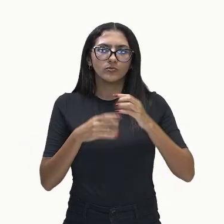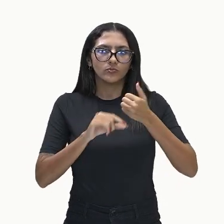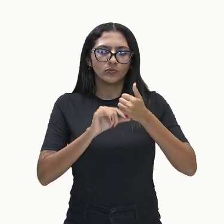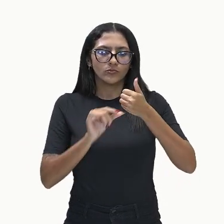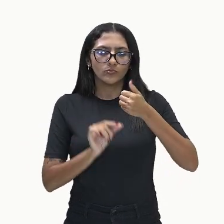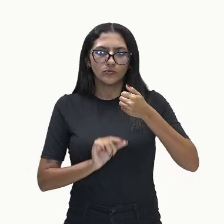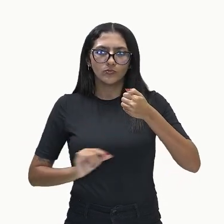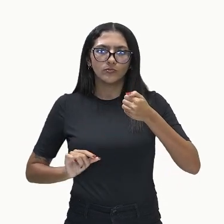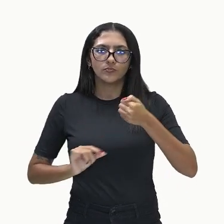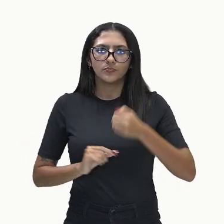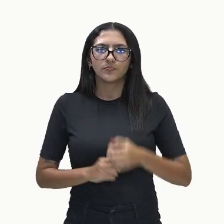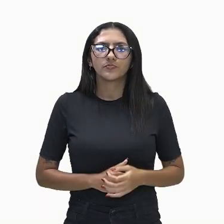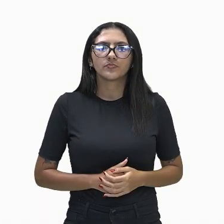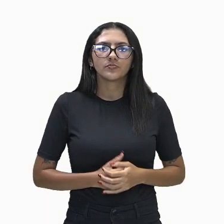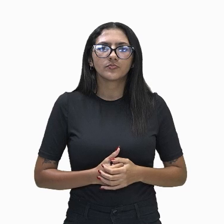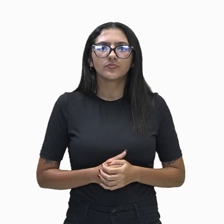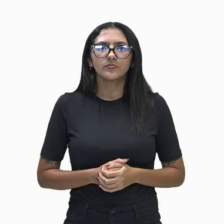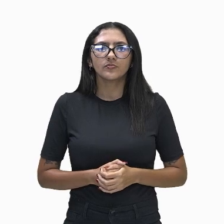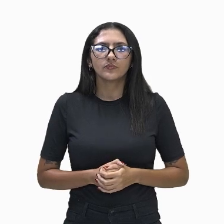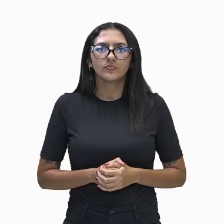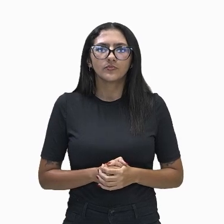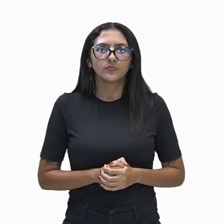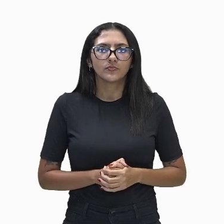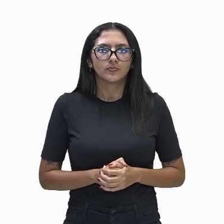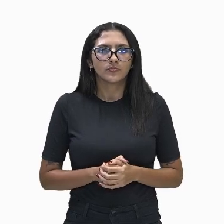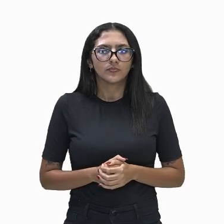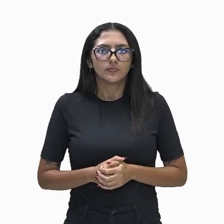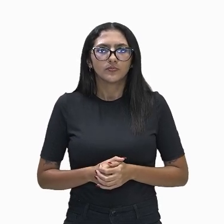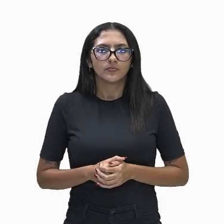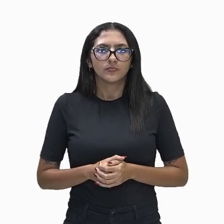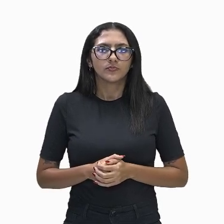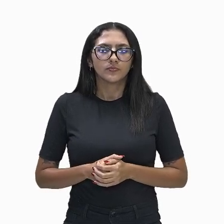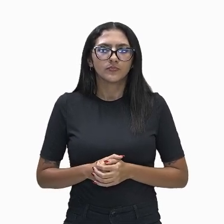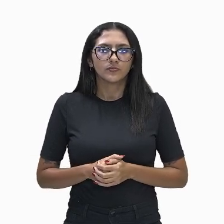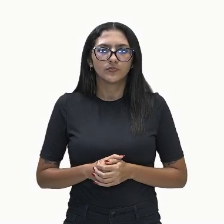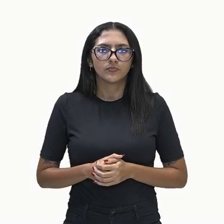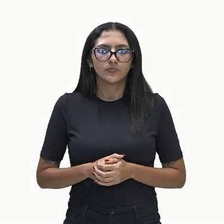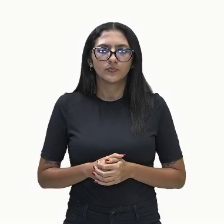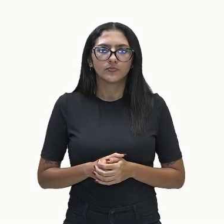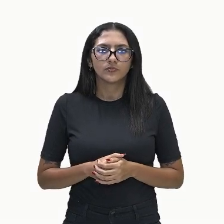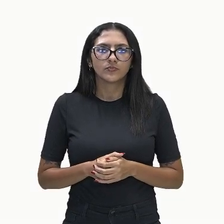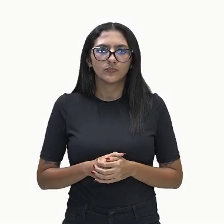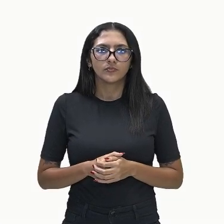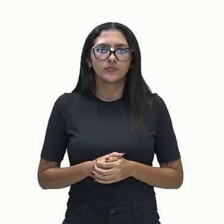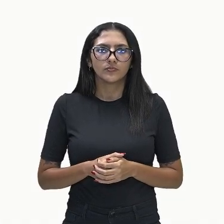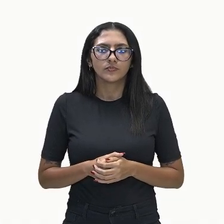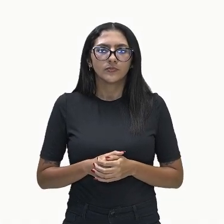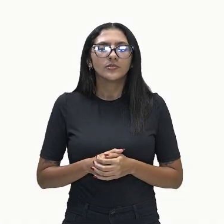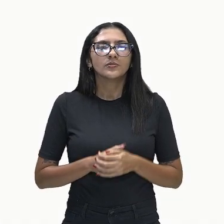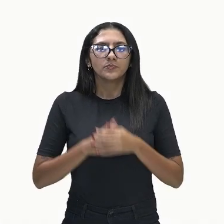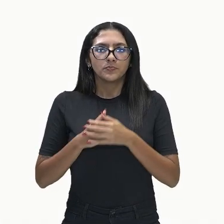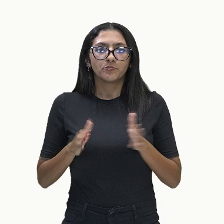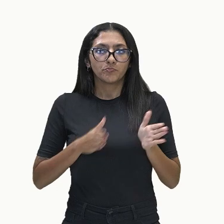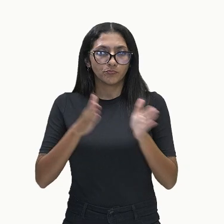A excreção é através da urina, inicia